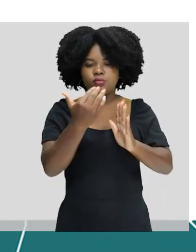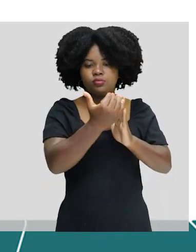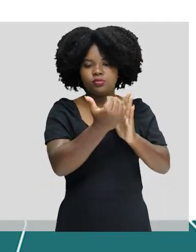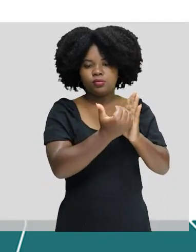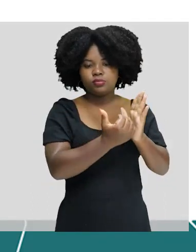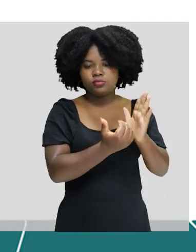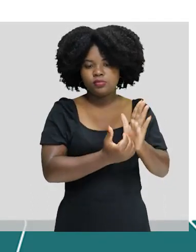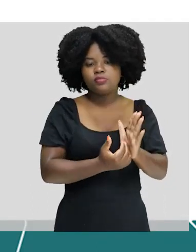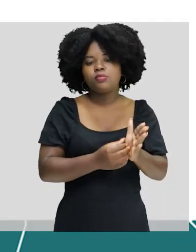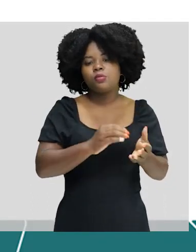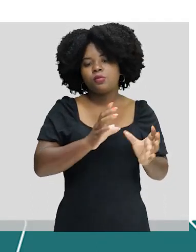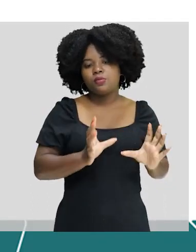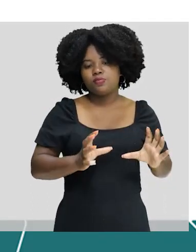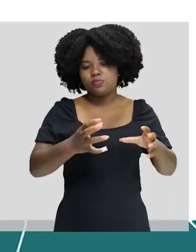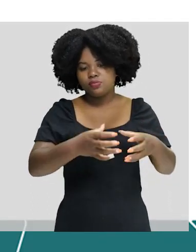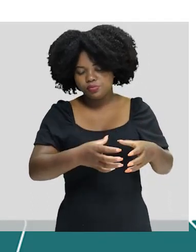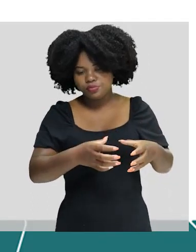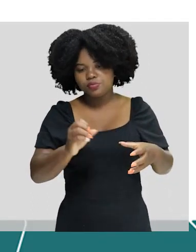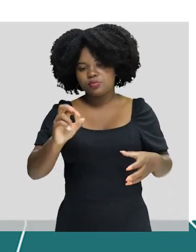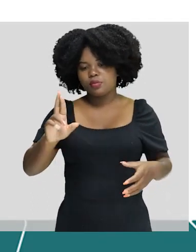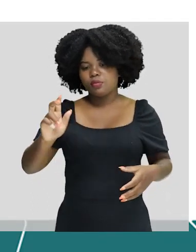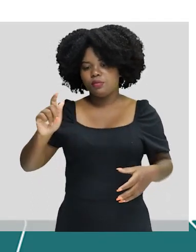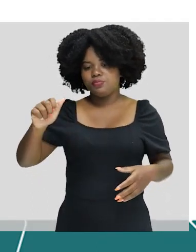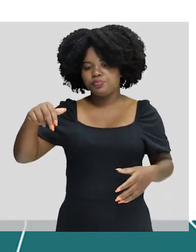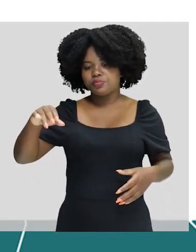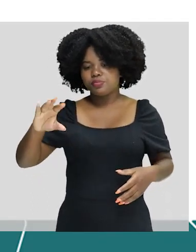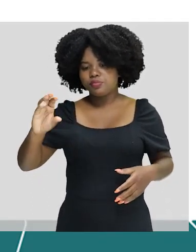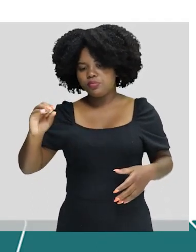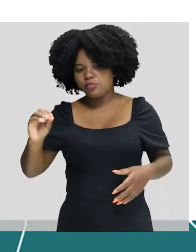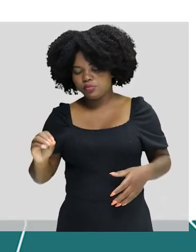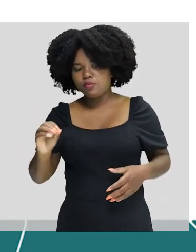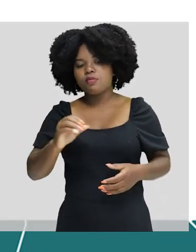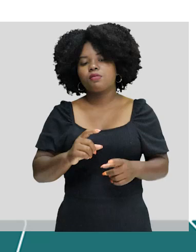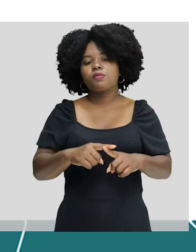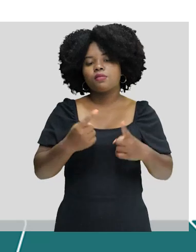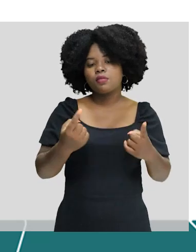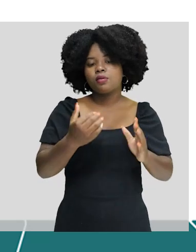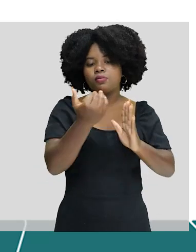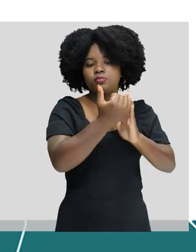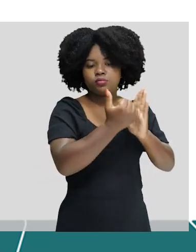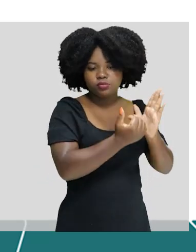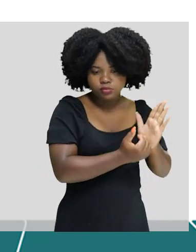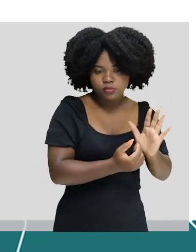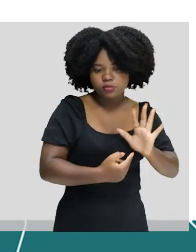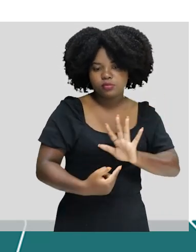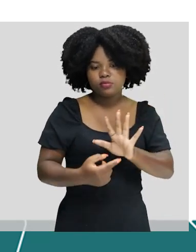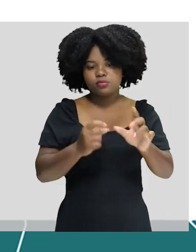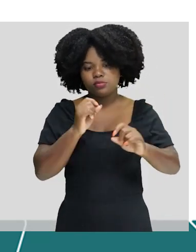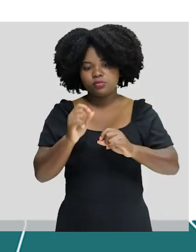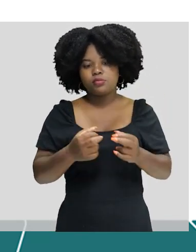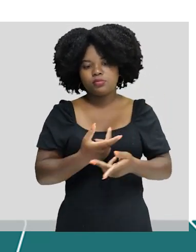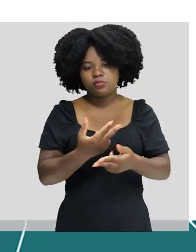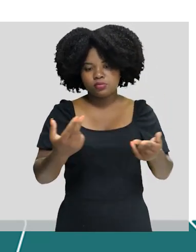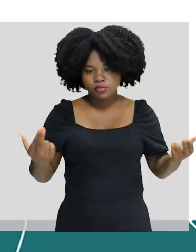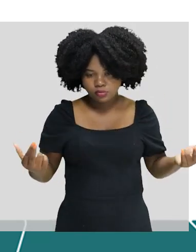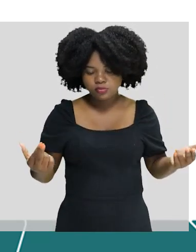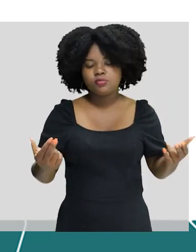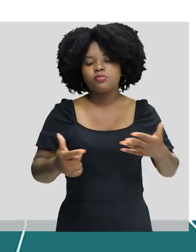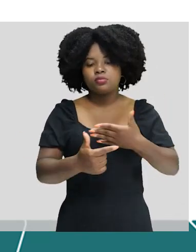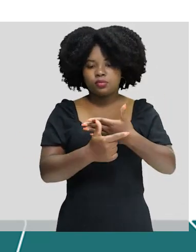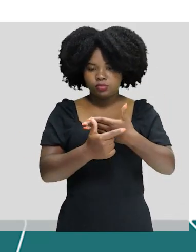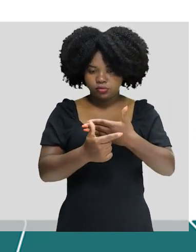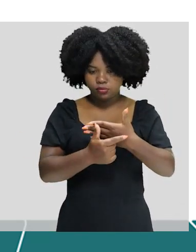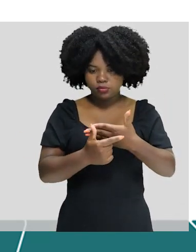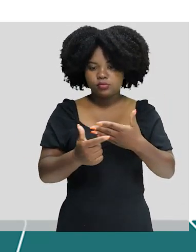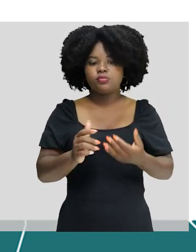de compostos orgânicos, só que essa classe de compostos vão apresentar, na verdade, diversas funções